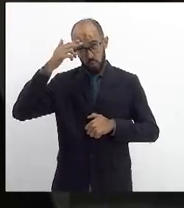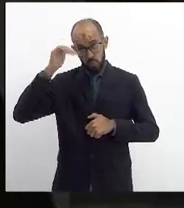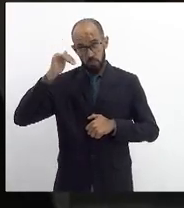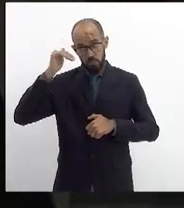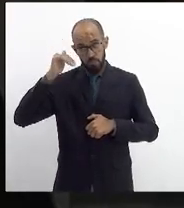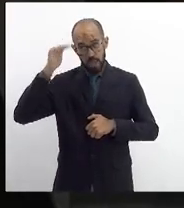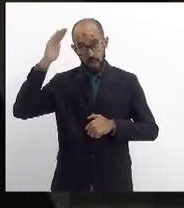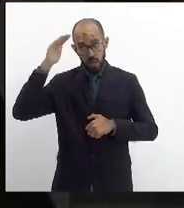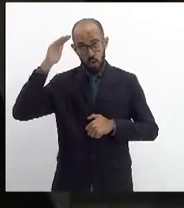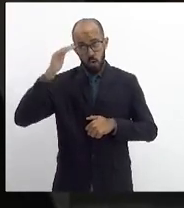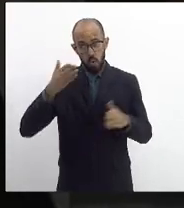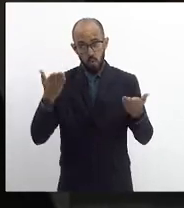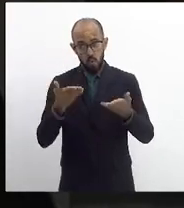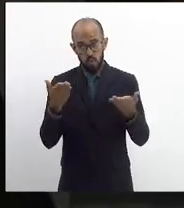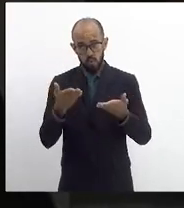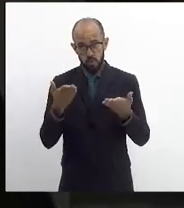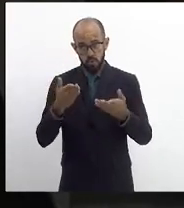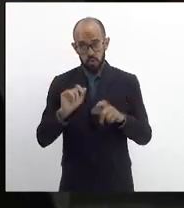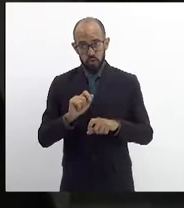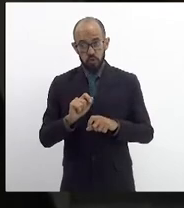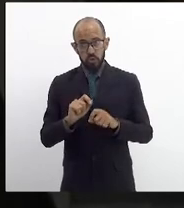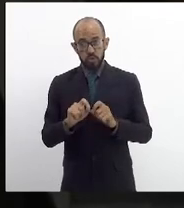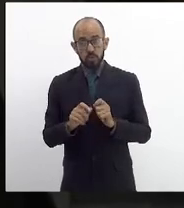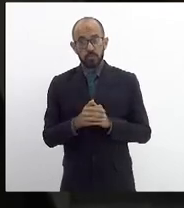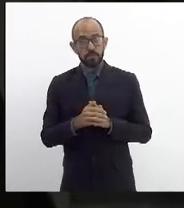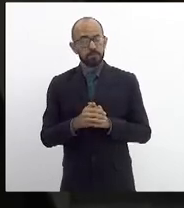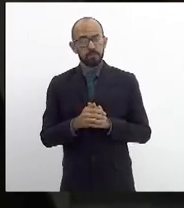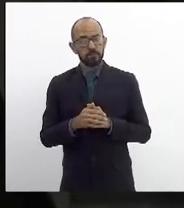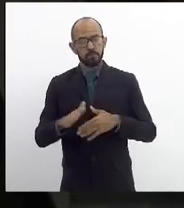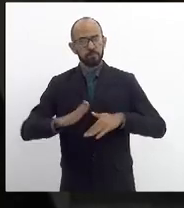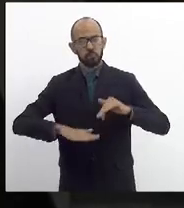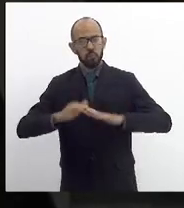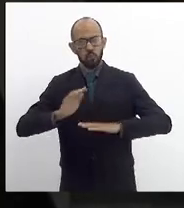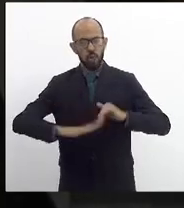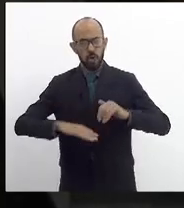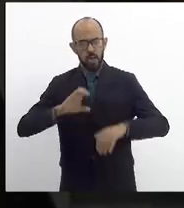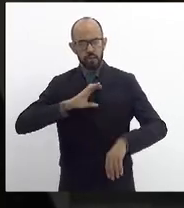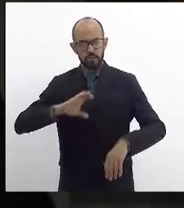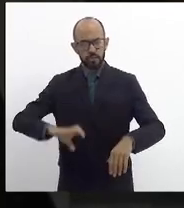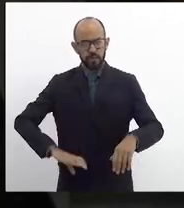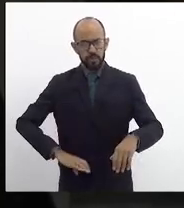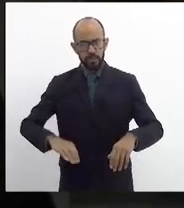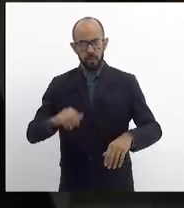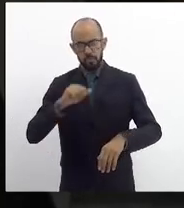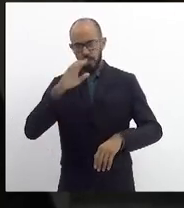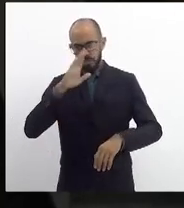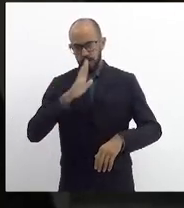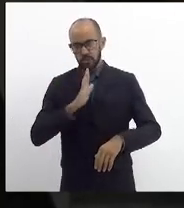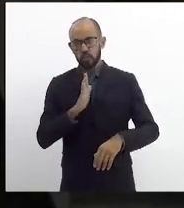Oi hoje de qualquer cidadão brasileiro